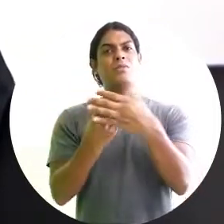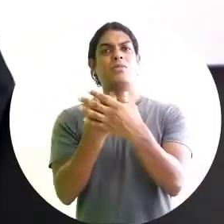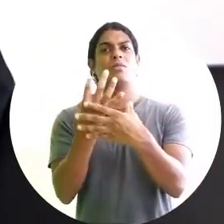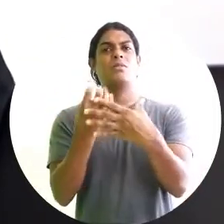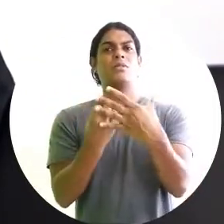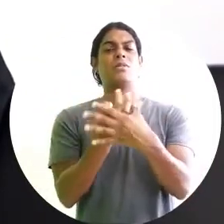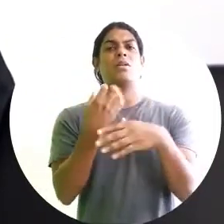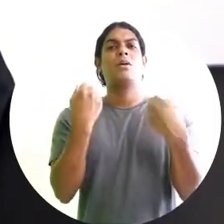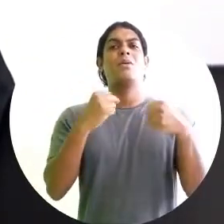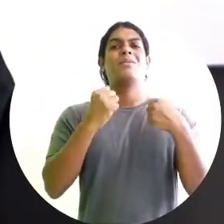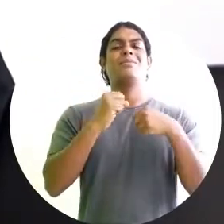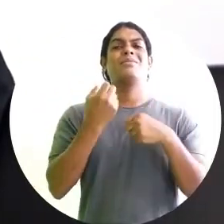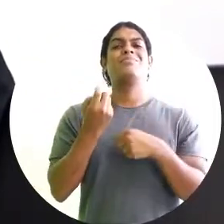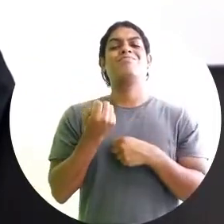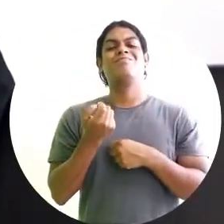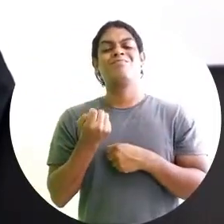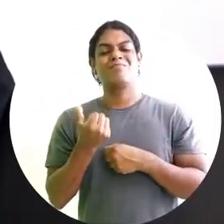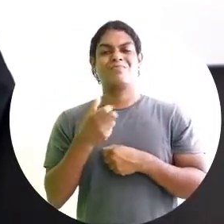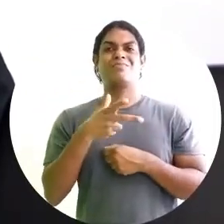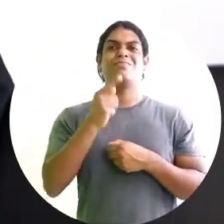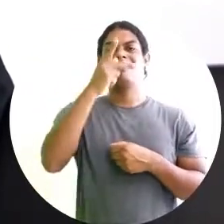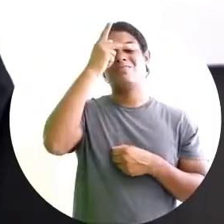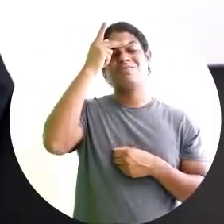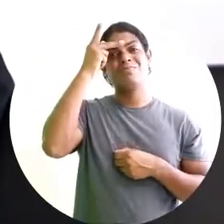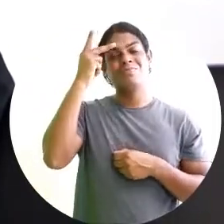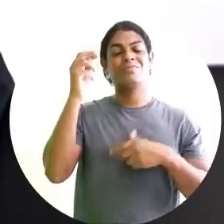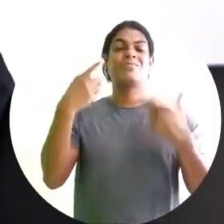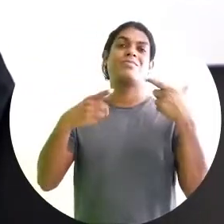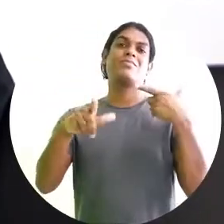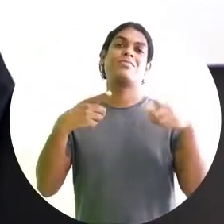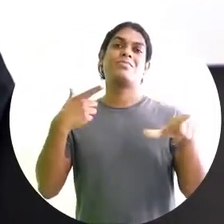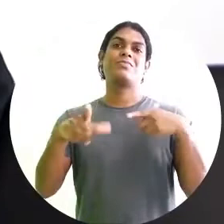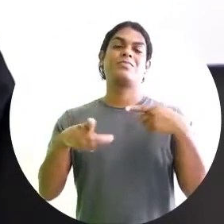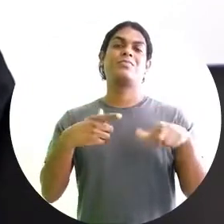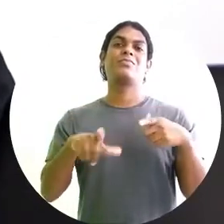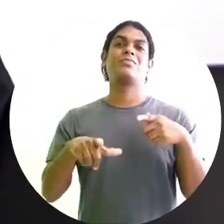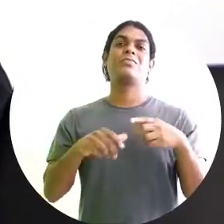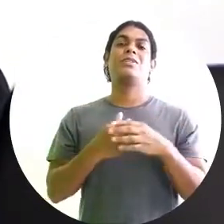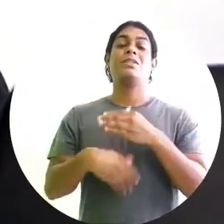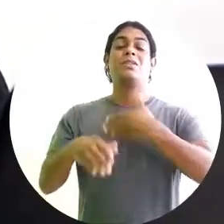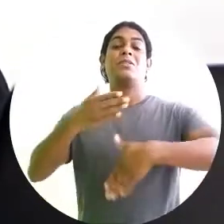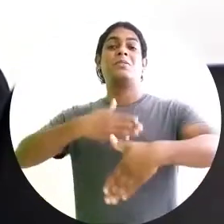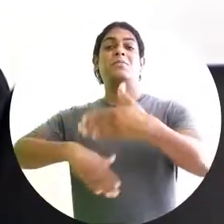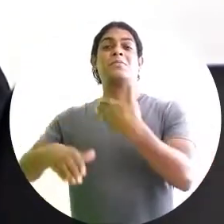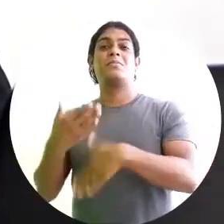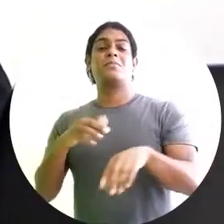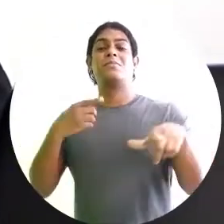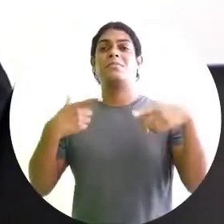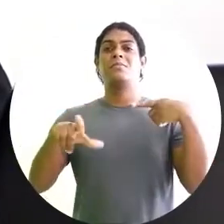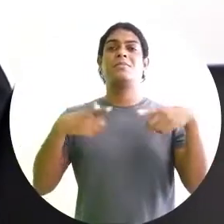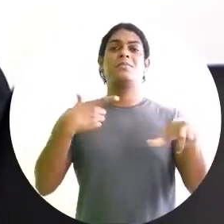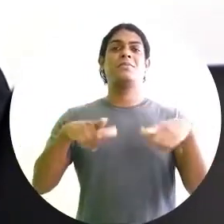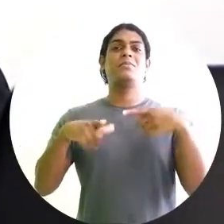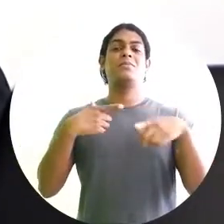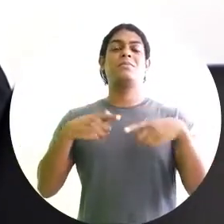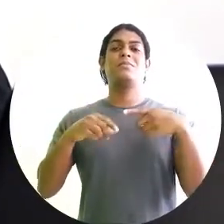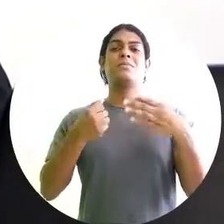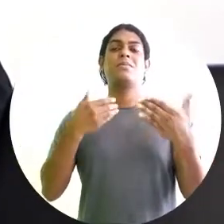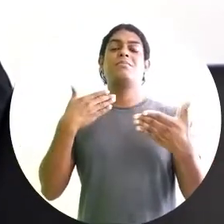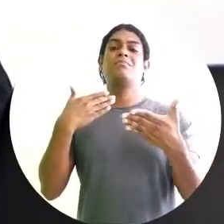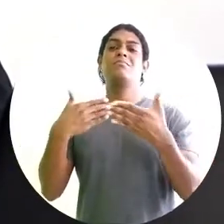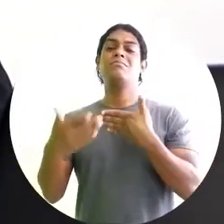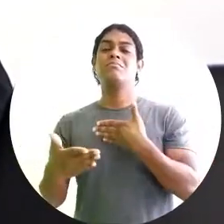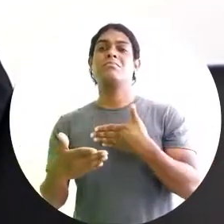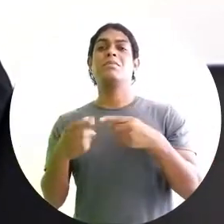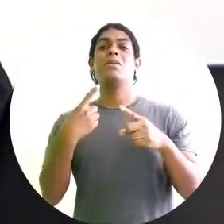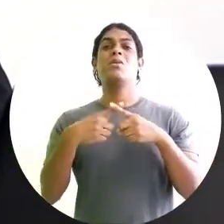produção necessita de poucas pessoas. Então as relações trabalhistas começam a sofrer a ingerência da própria